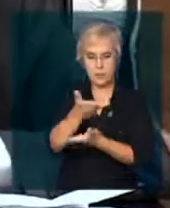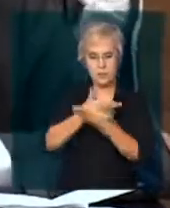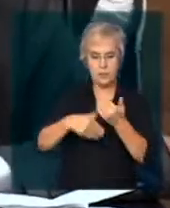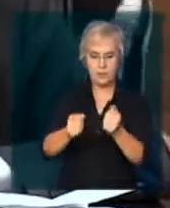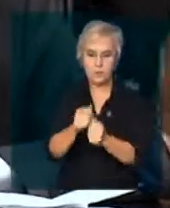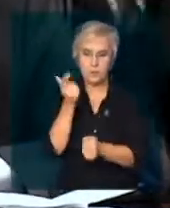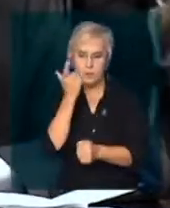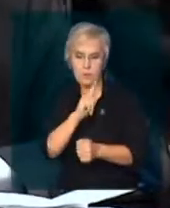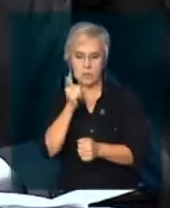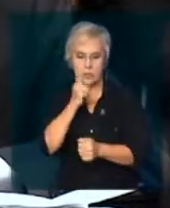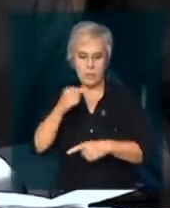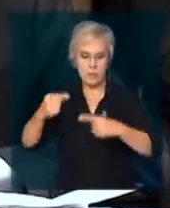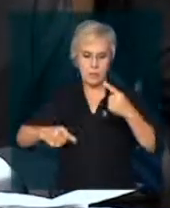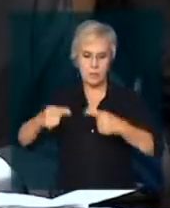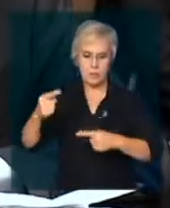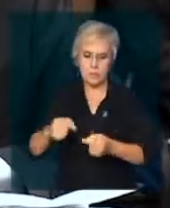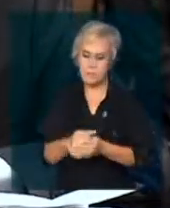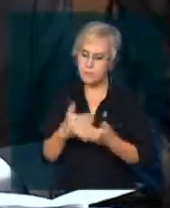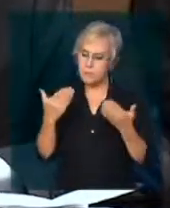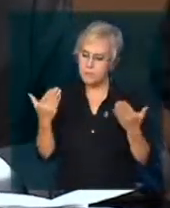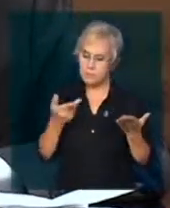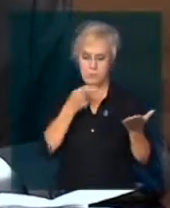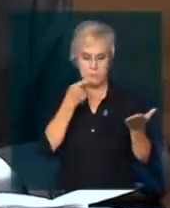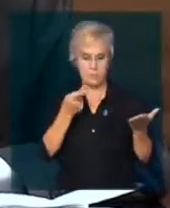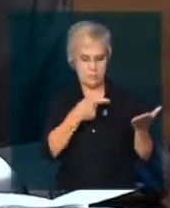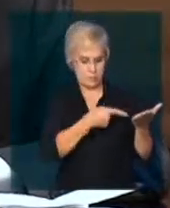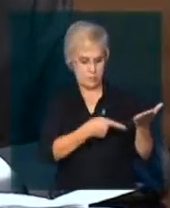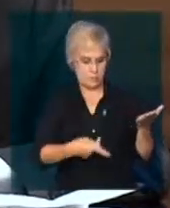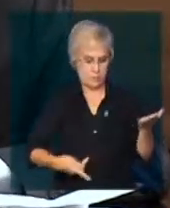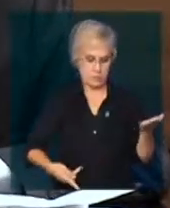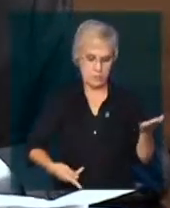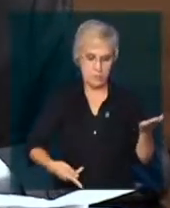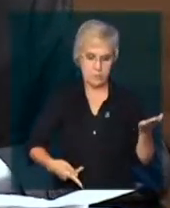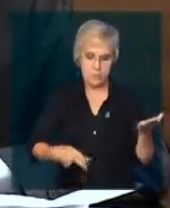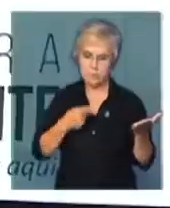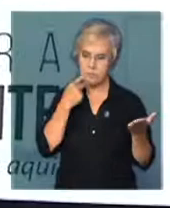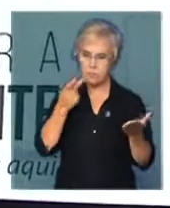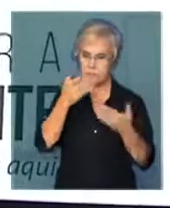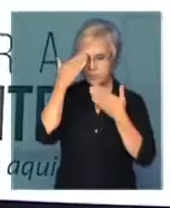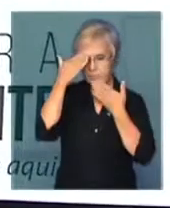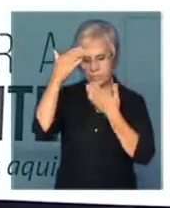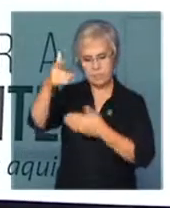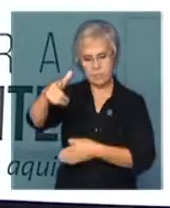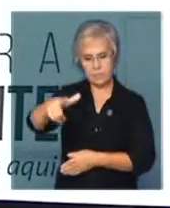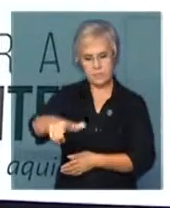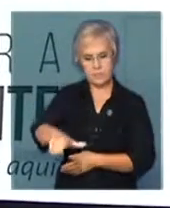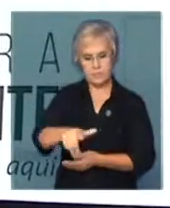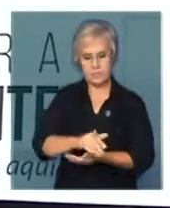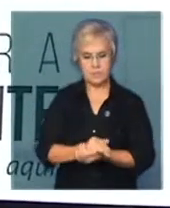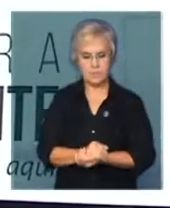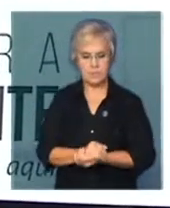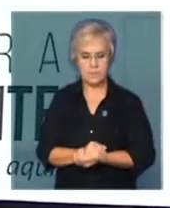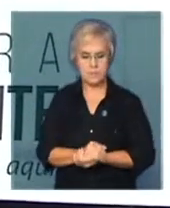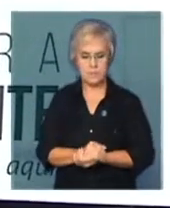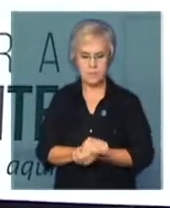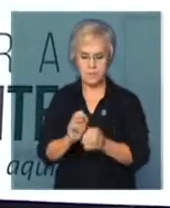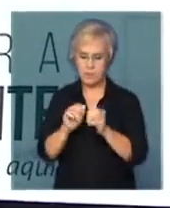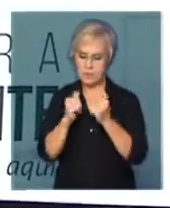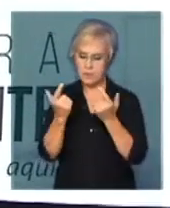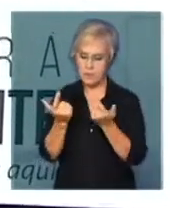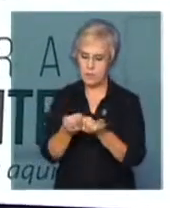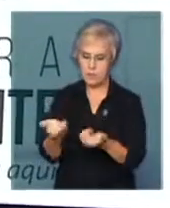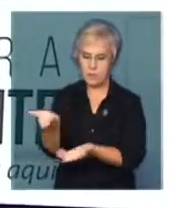debater. Vou passar a palavra para o nosso presidente, reafirmando os agradecimentos da Assembleia